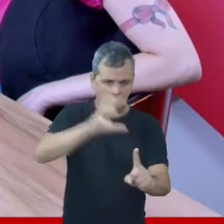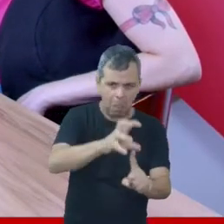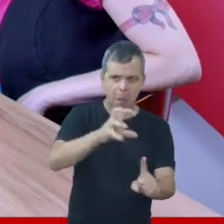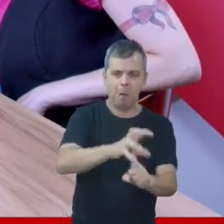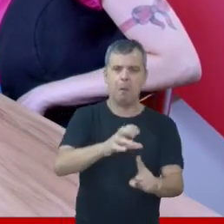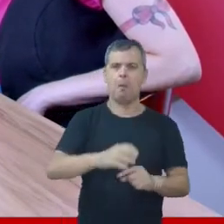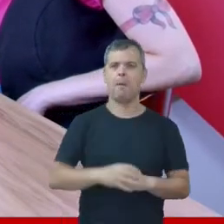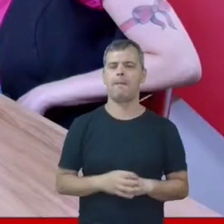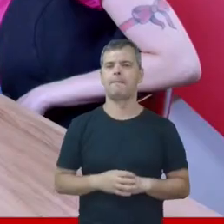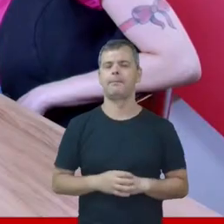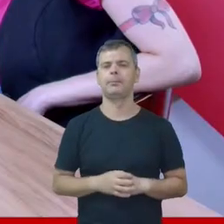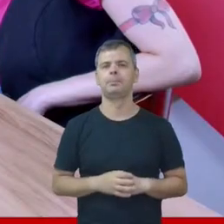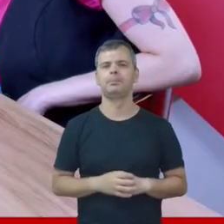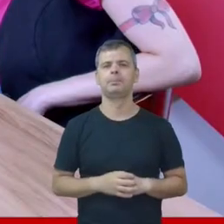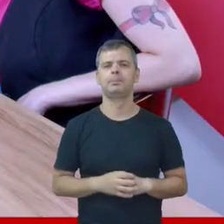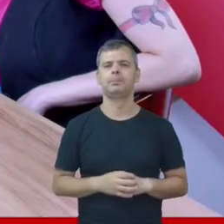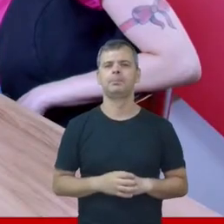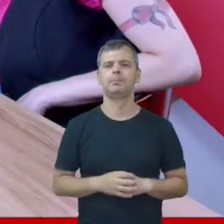de você